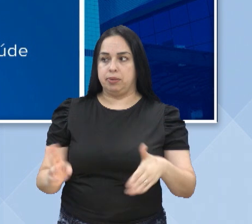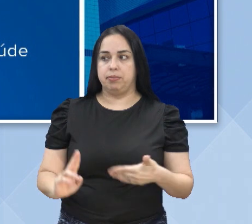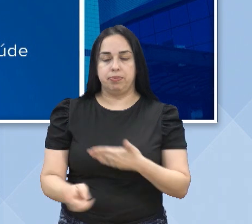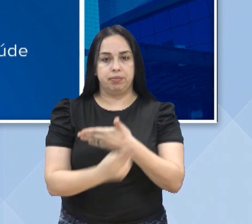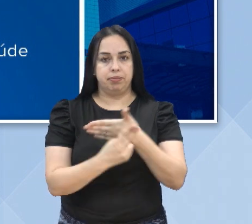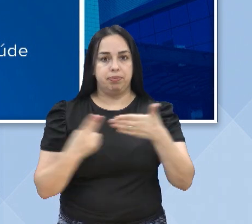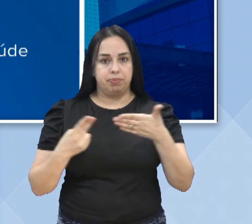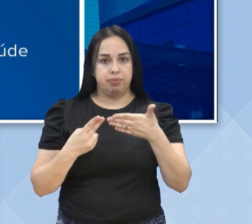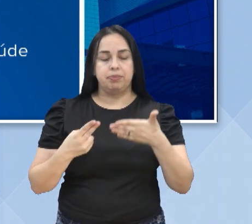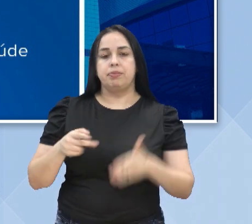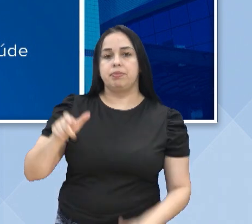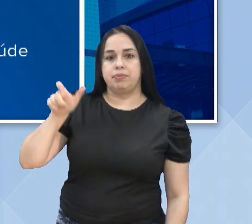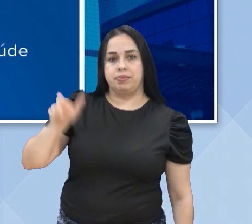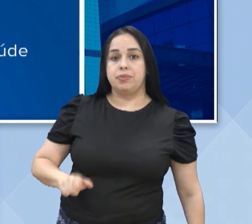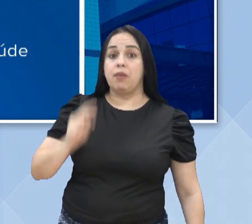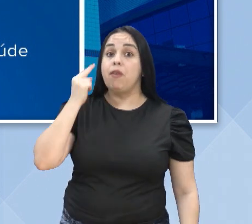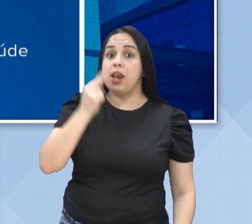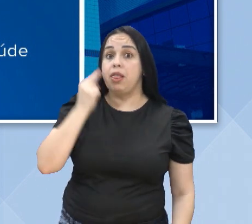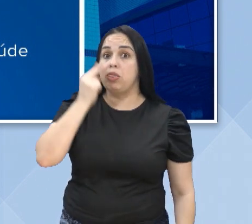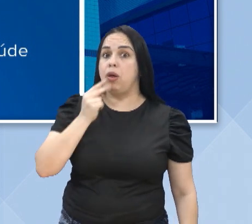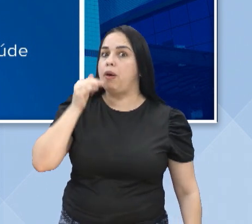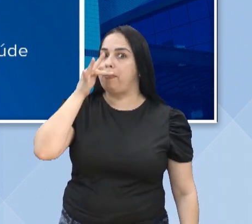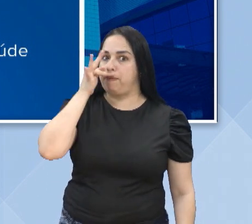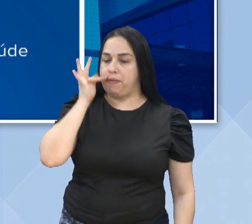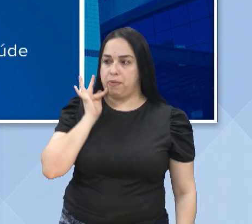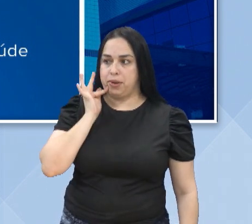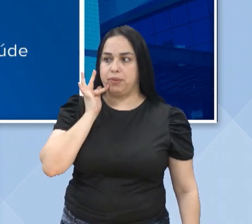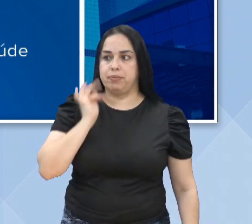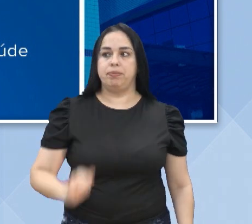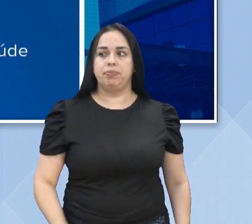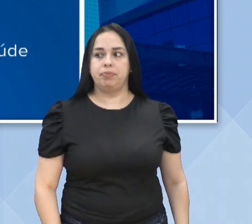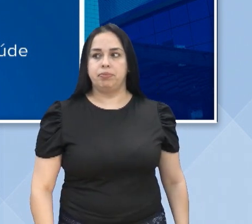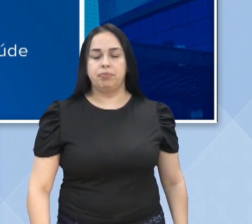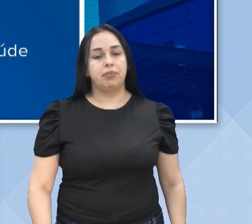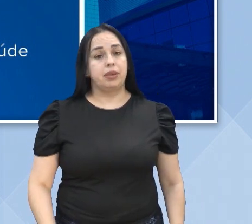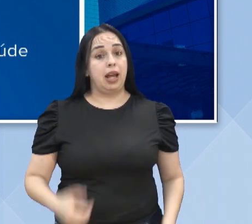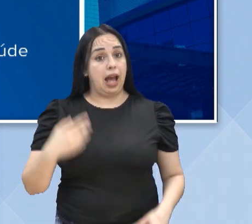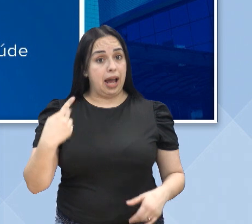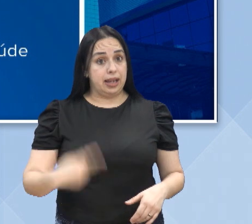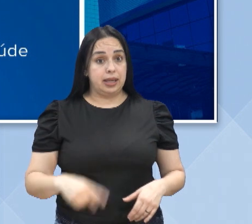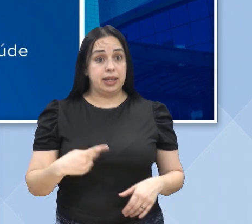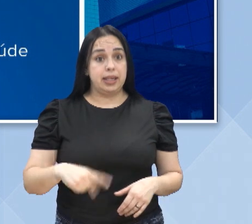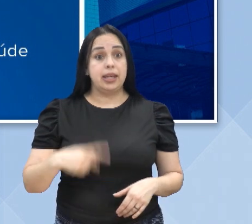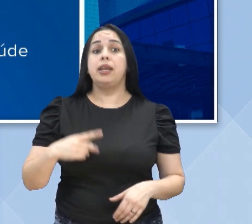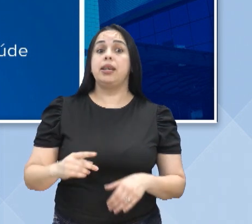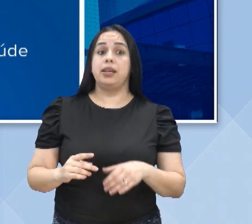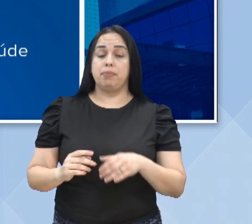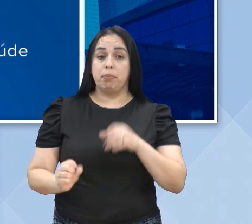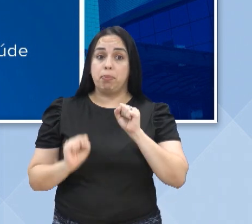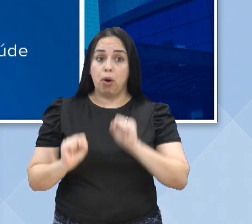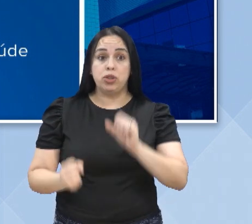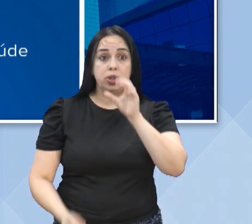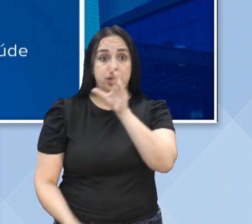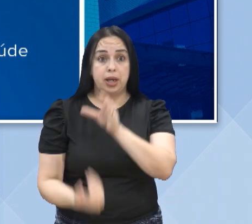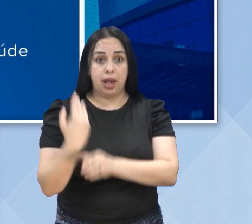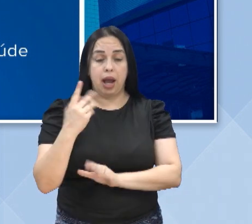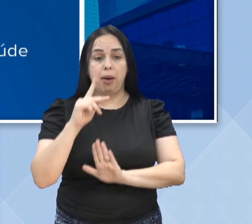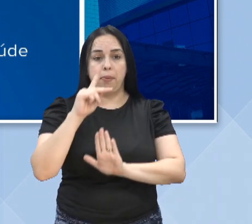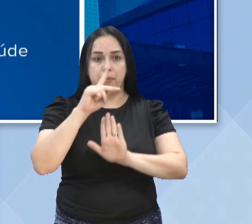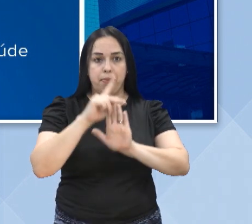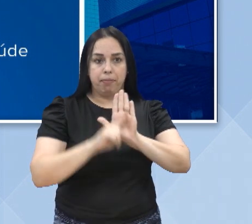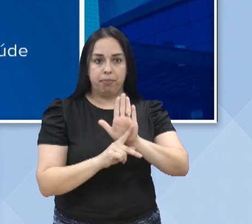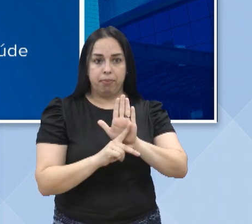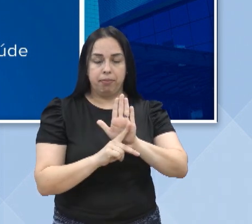417/2024. Autoria, vereador Fabião Zagueiro. Dispõe sobre o programa